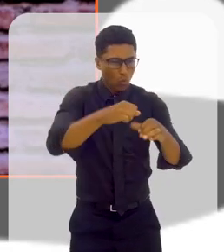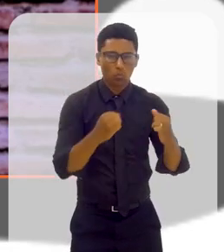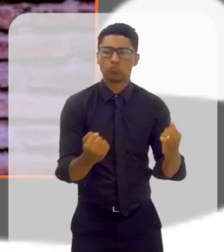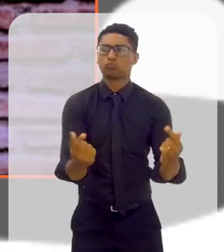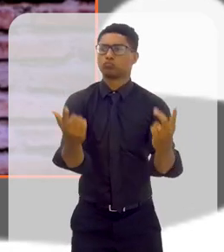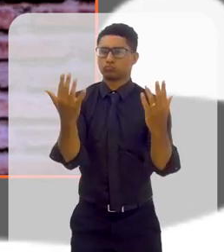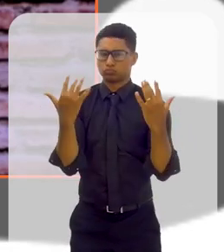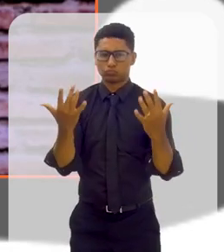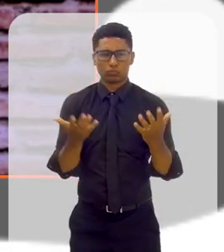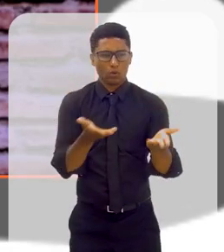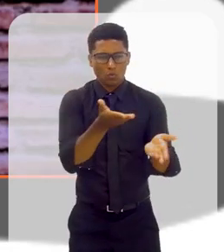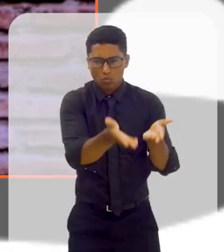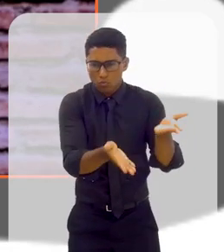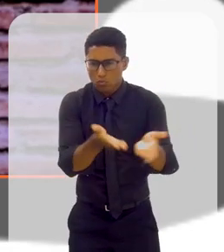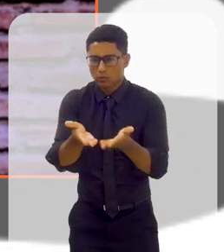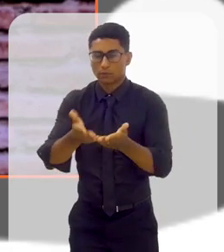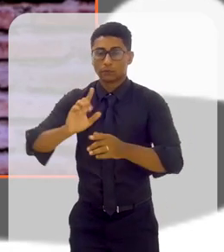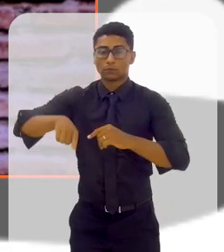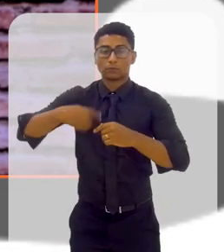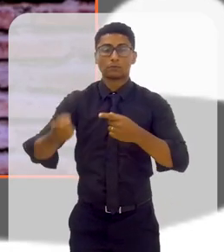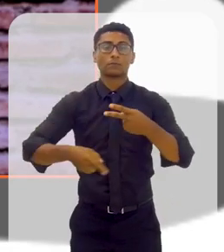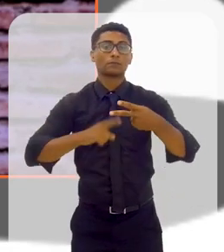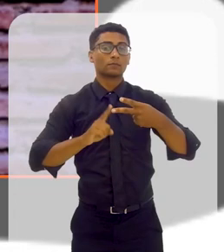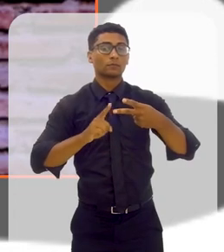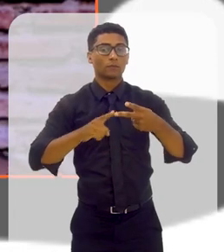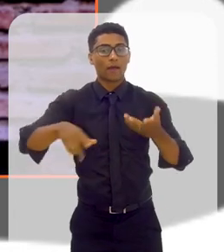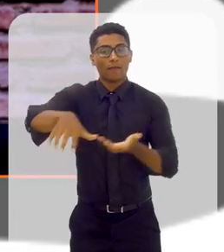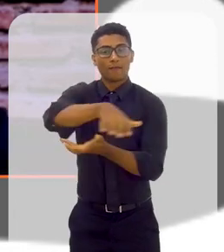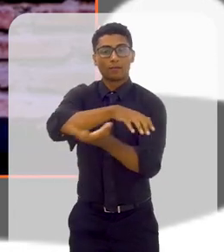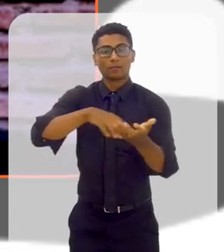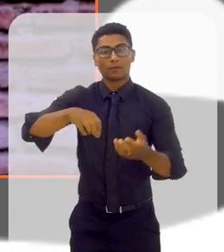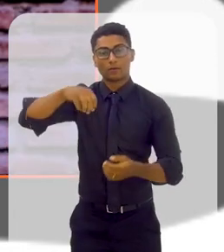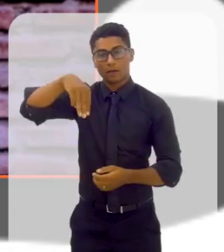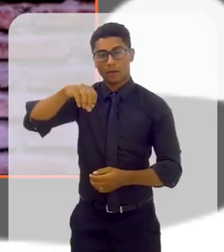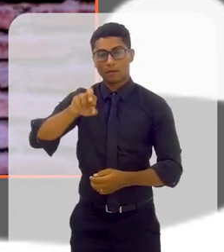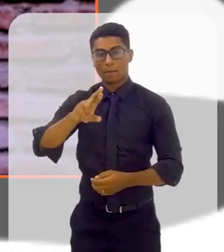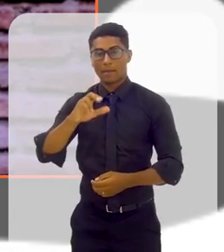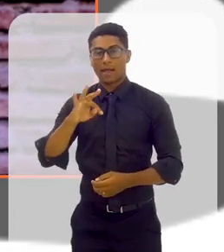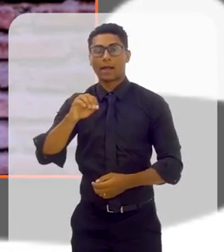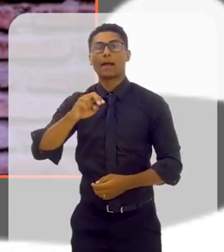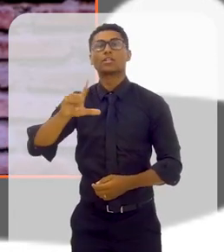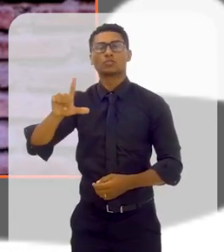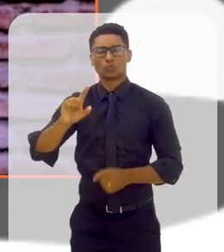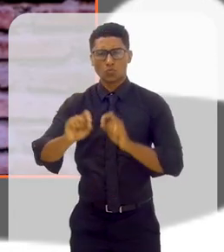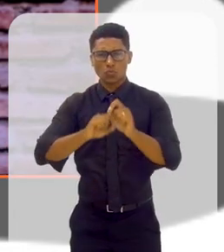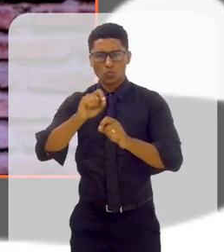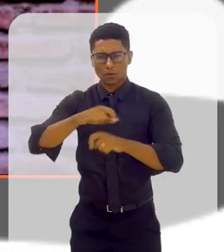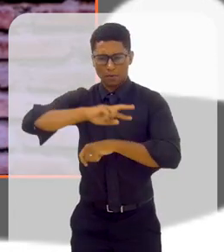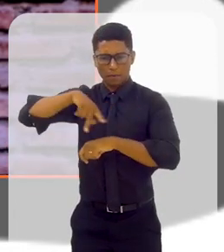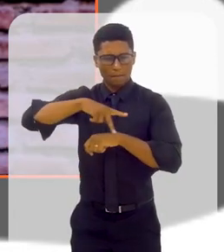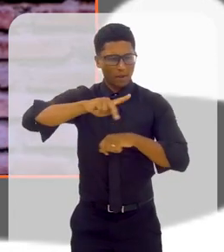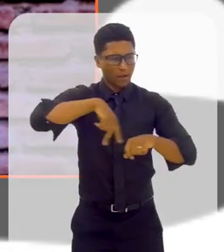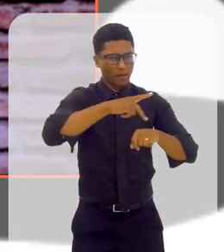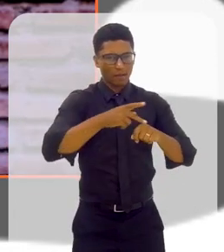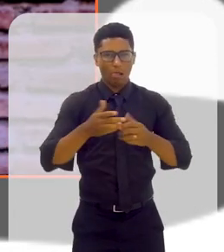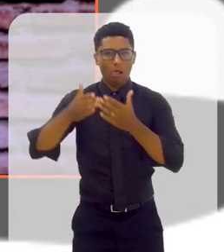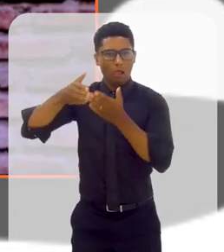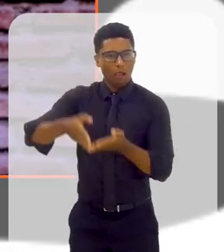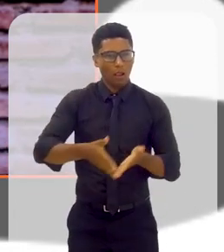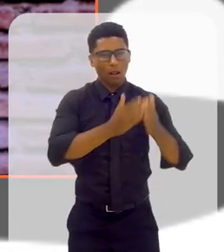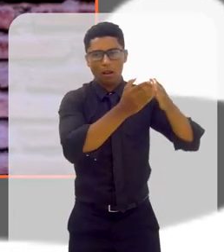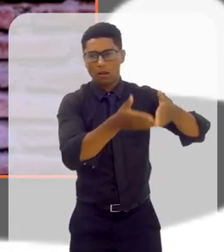a Revolução Mercantil, quando houve os países saindo para o mar e assim o descobrimento das Américas,